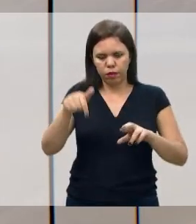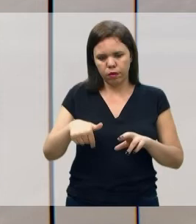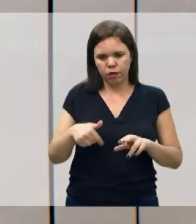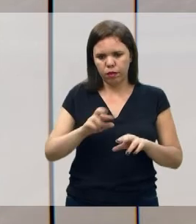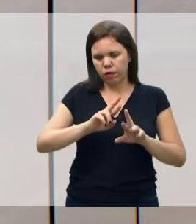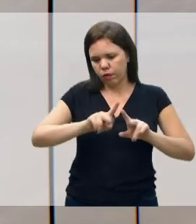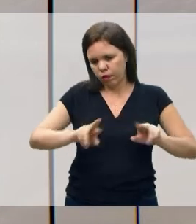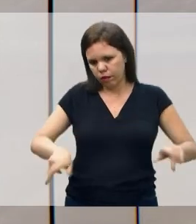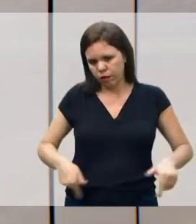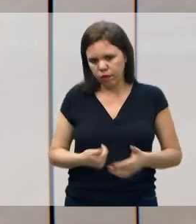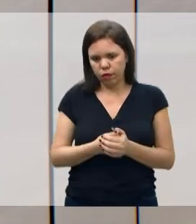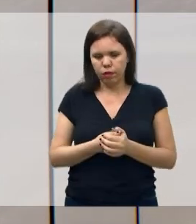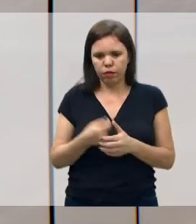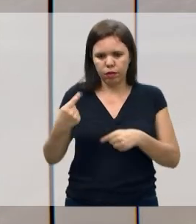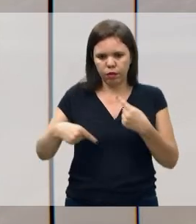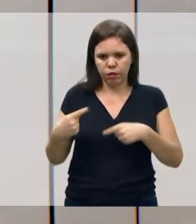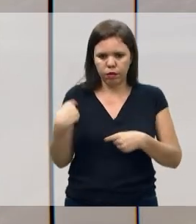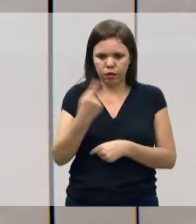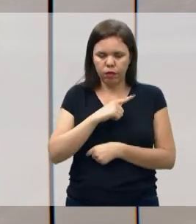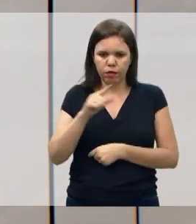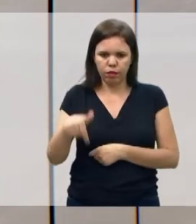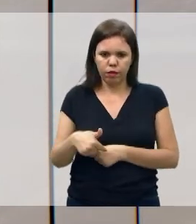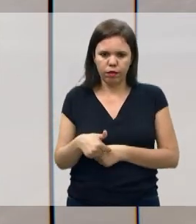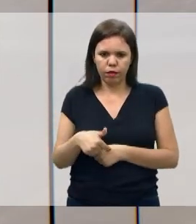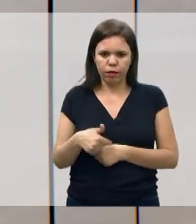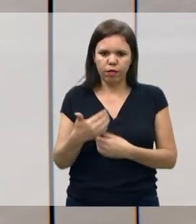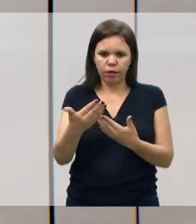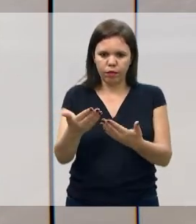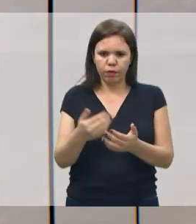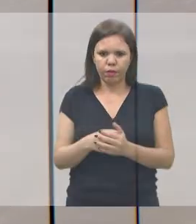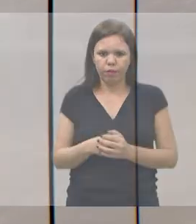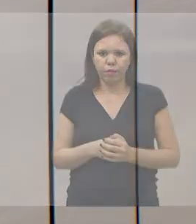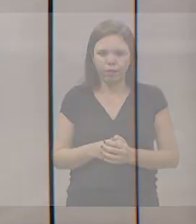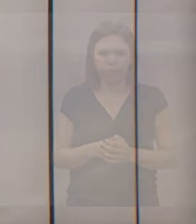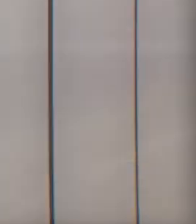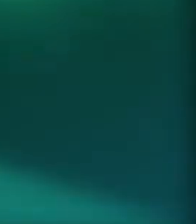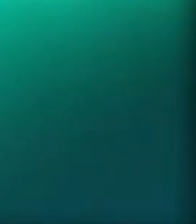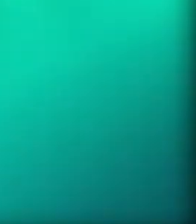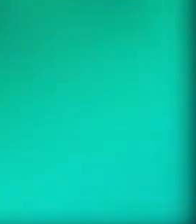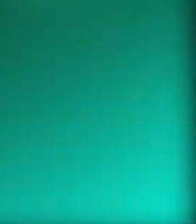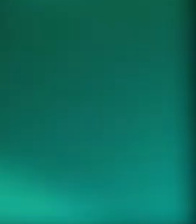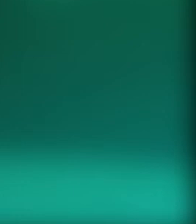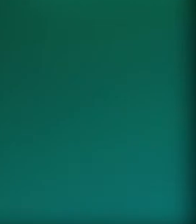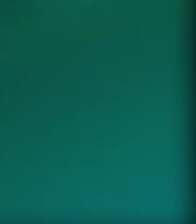essa e outras tantas discussões que nós temos aqui. E até um próximo Questão de Ordem.